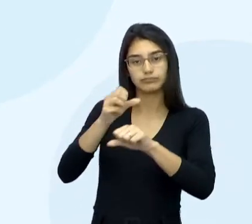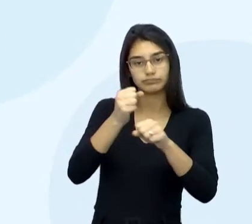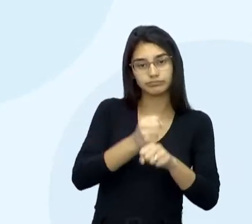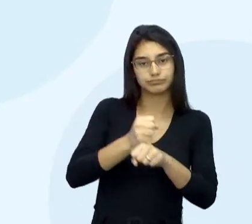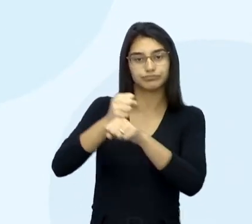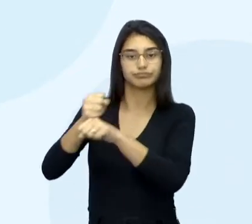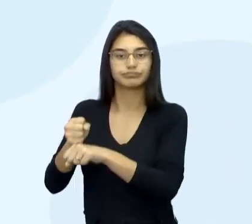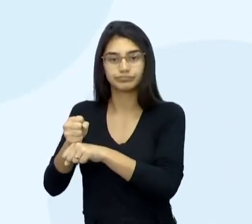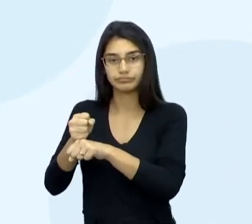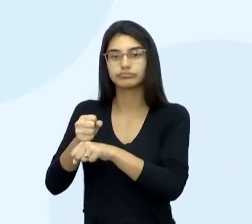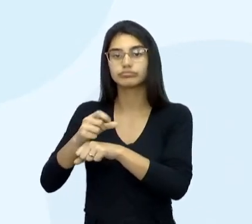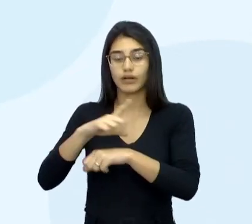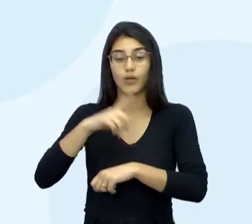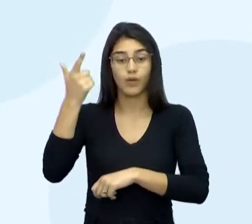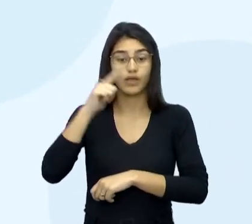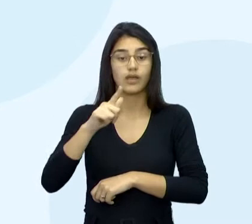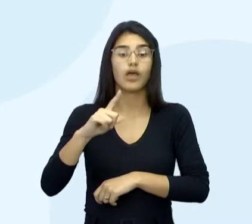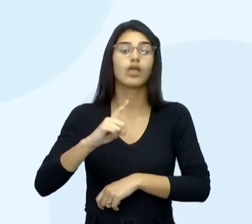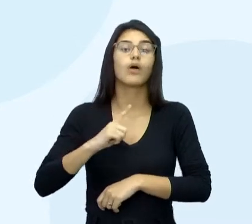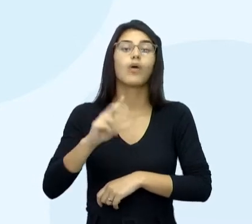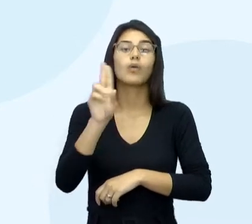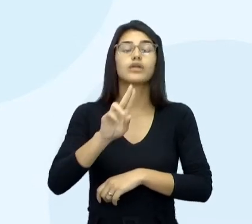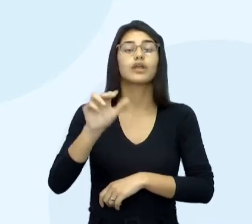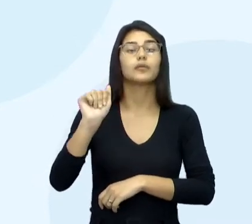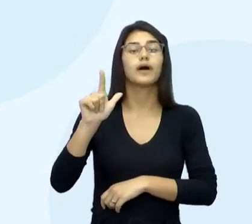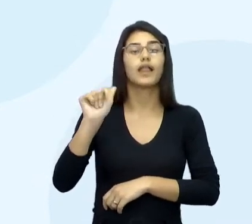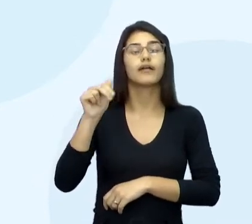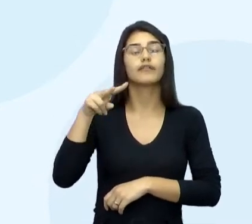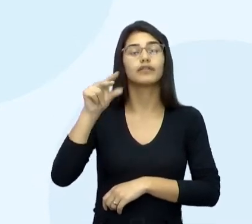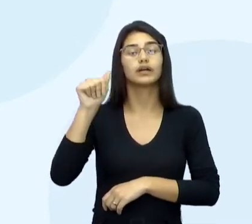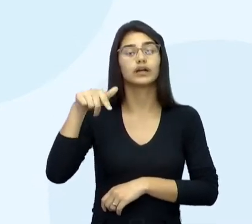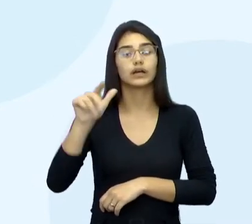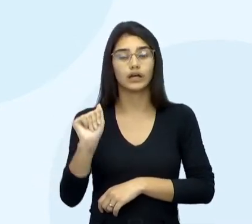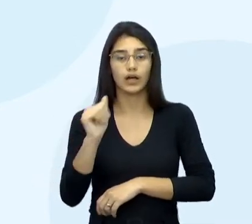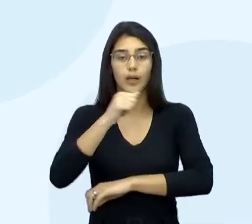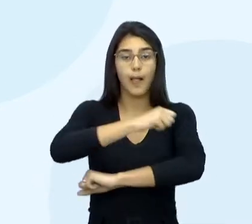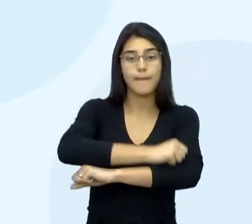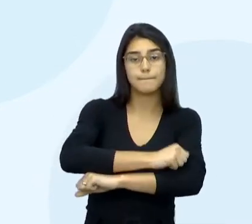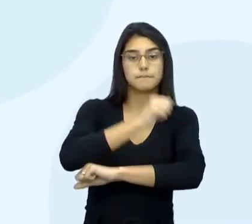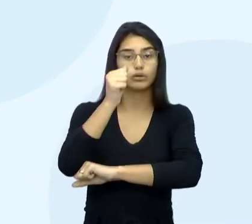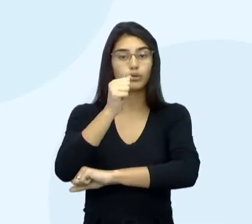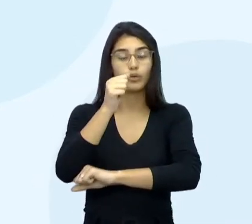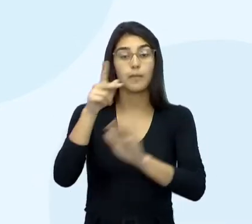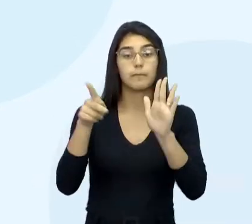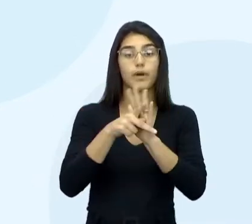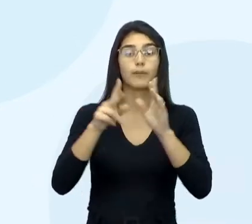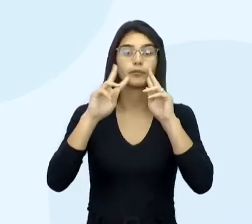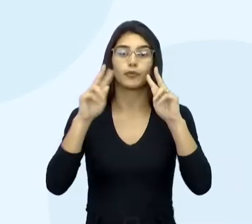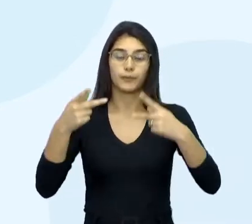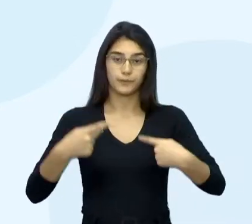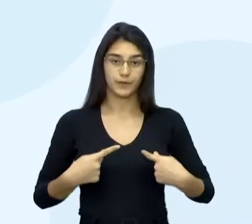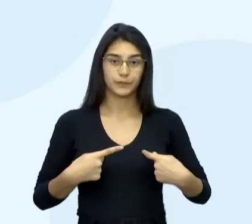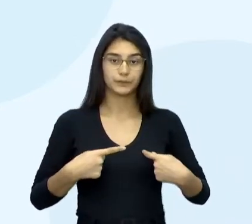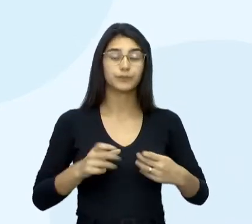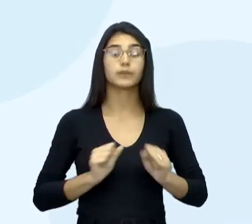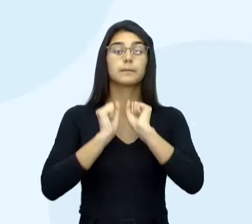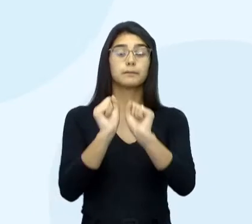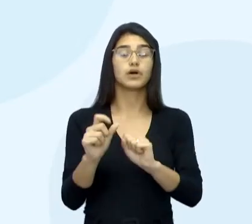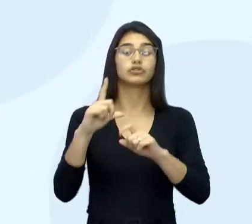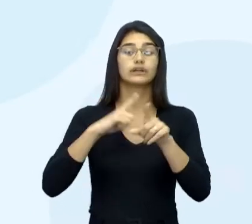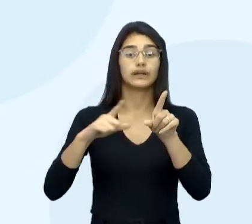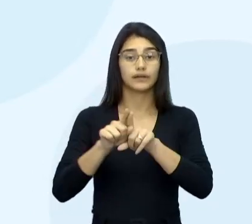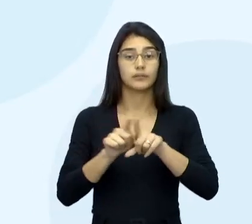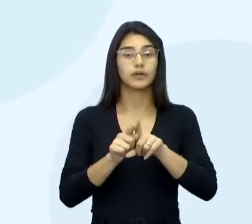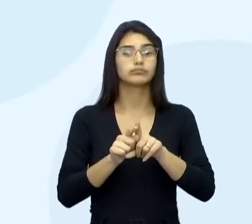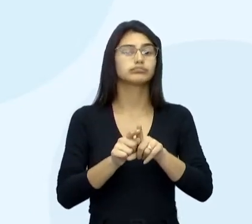Estou usando aí uma alavanca, uma construção humana, porque pode até ter